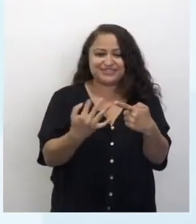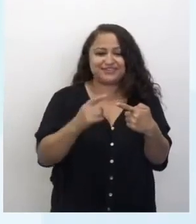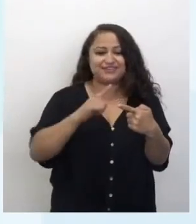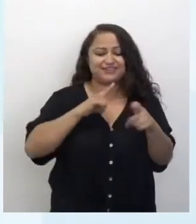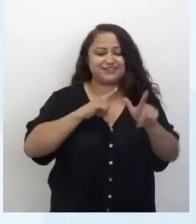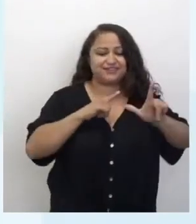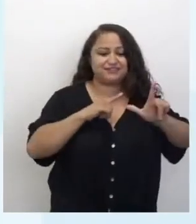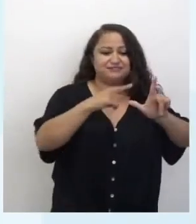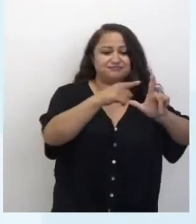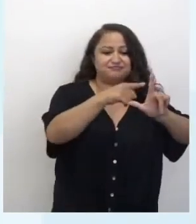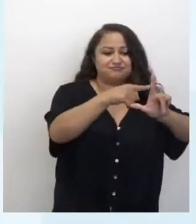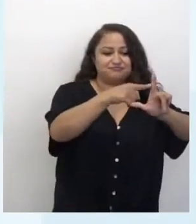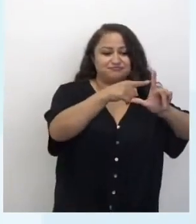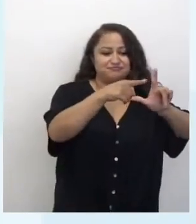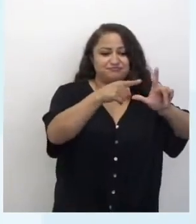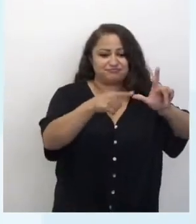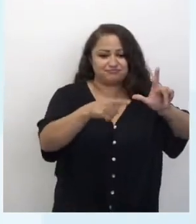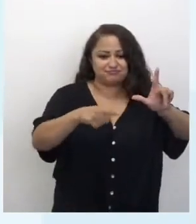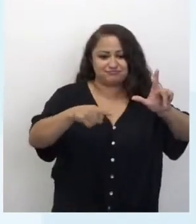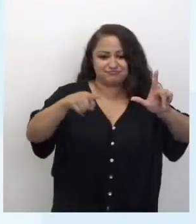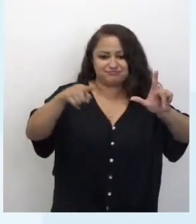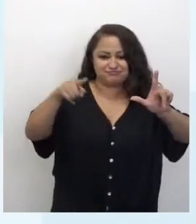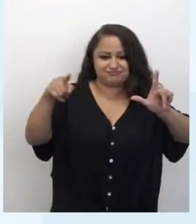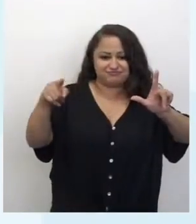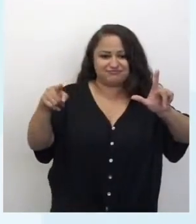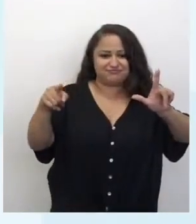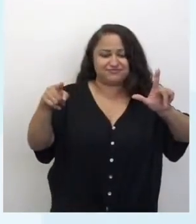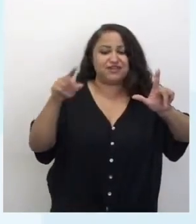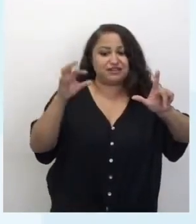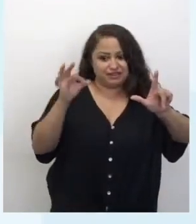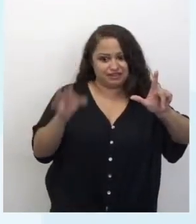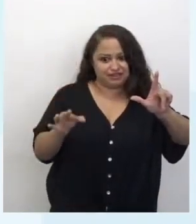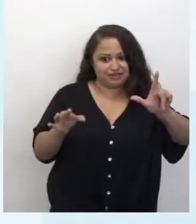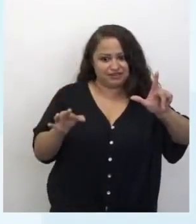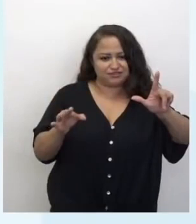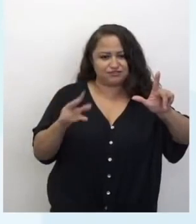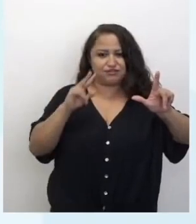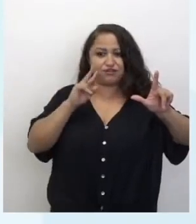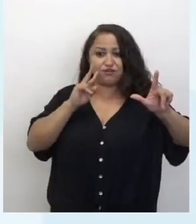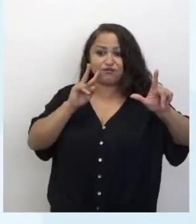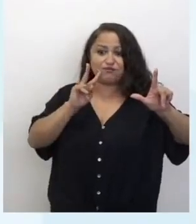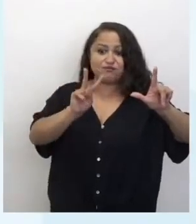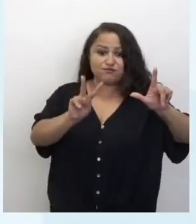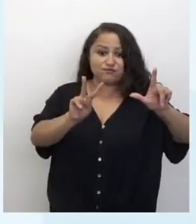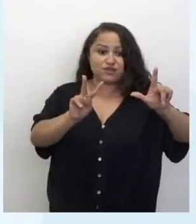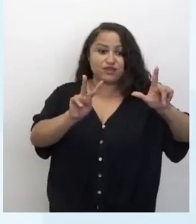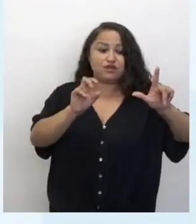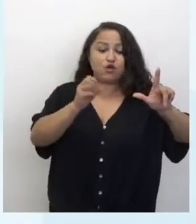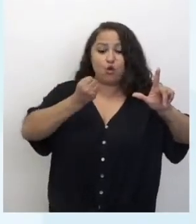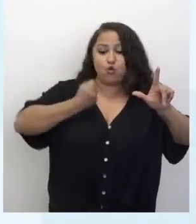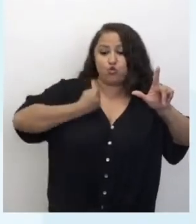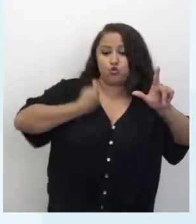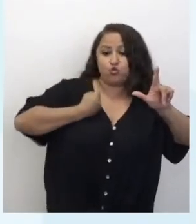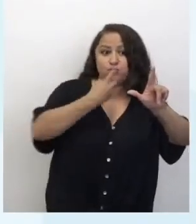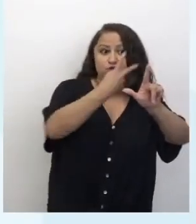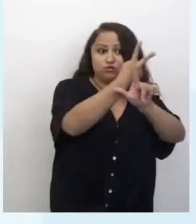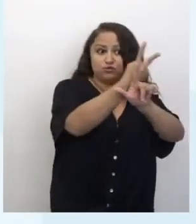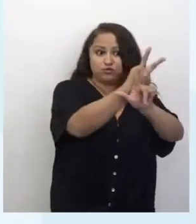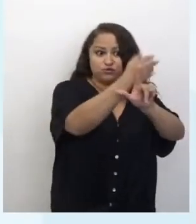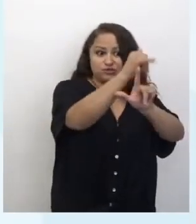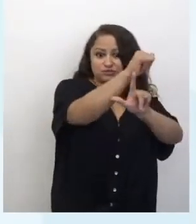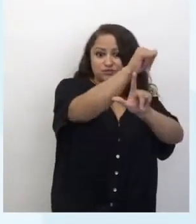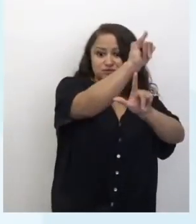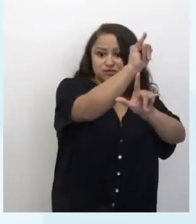da função cosseno, certo? E eu vou olhar deste número para este.